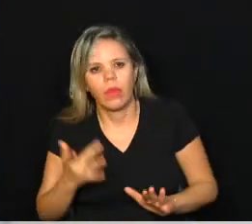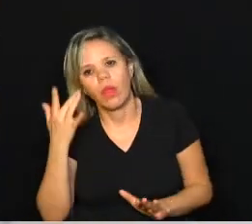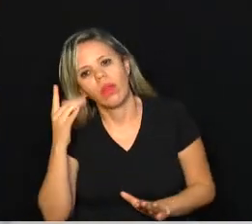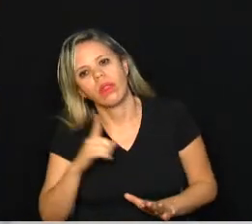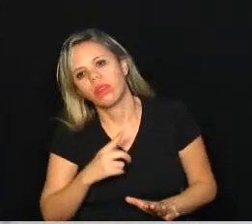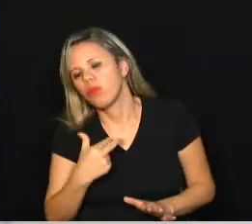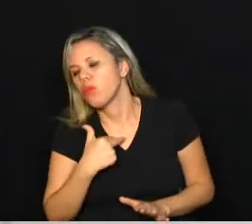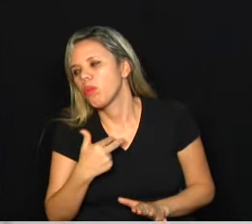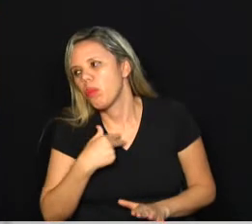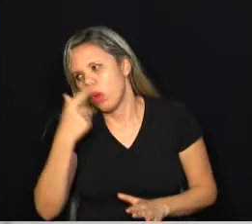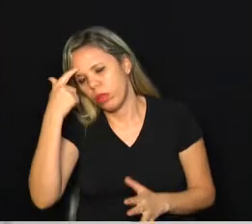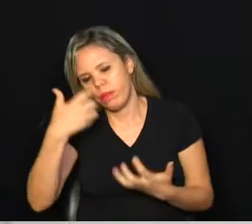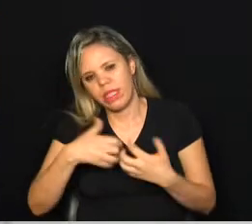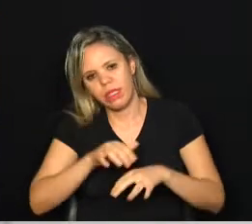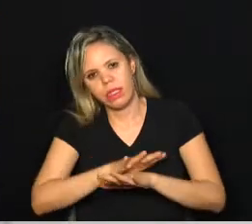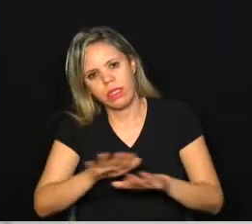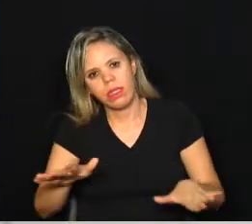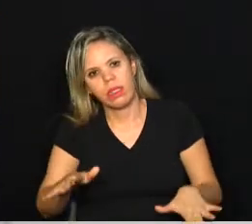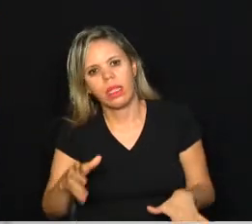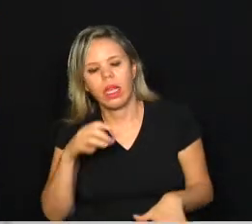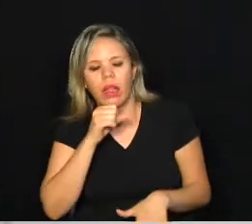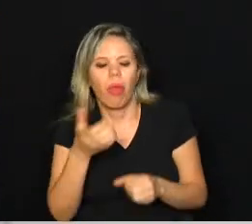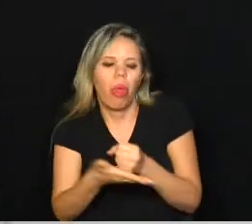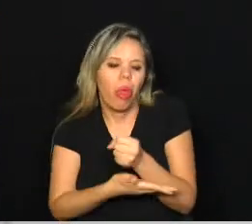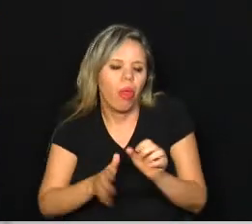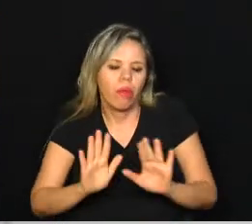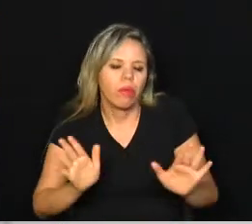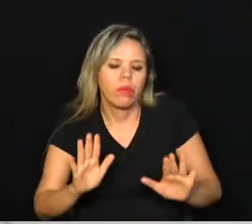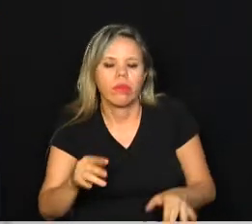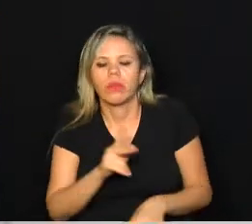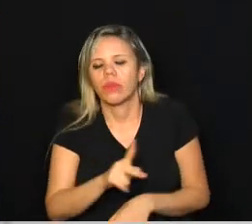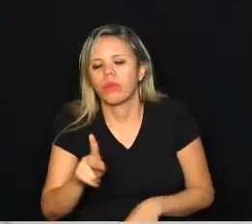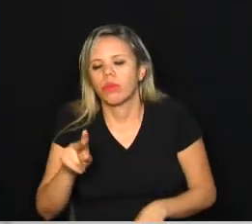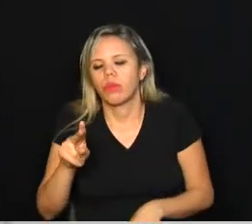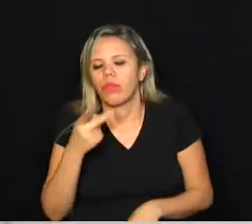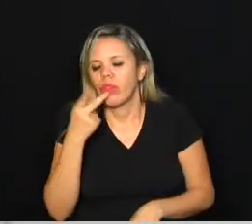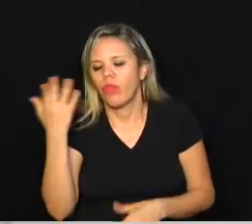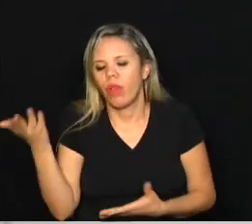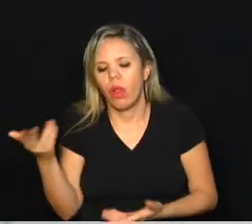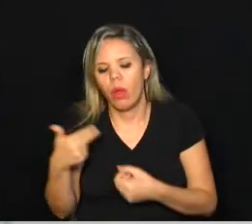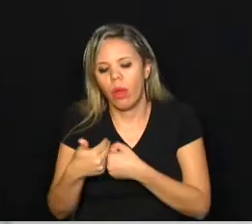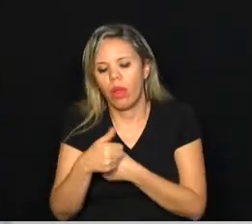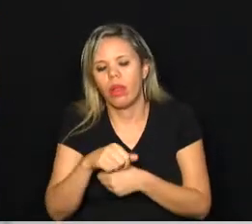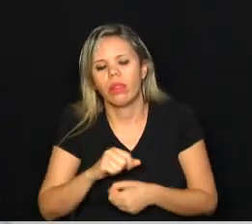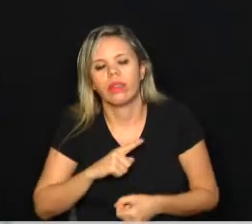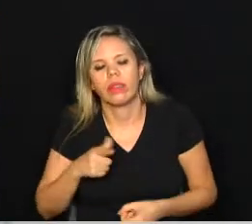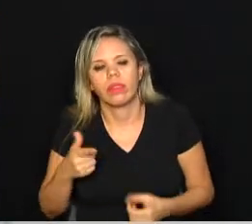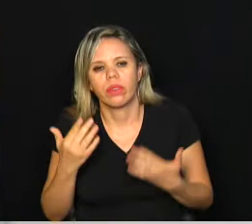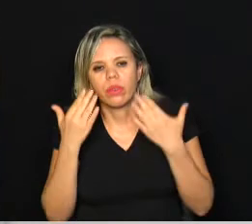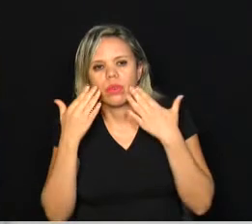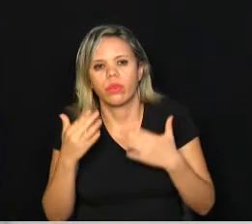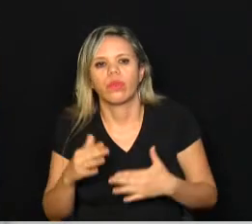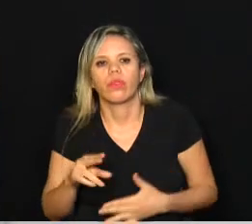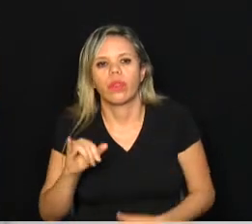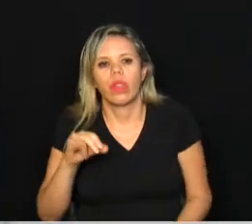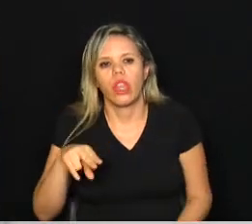pode pensar tão raso assim. O professor Newton, que esteve à frente lá do